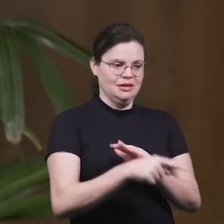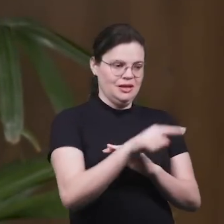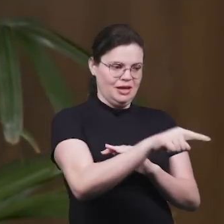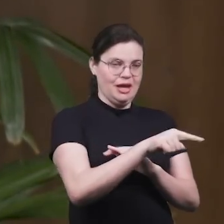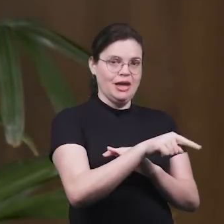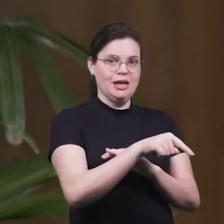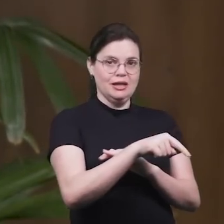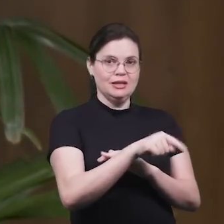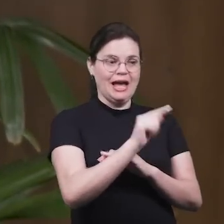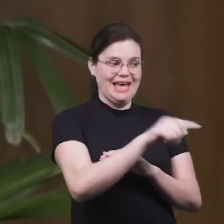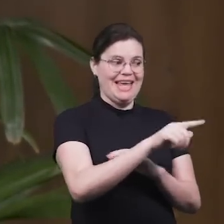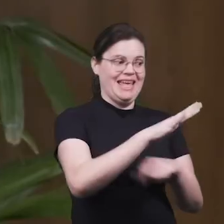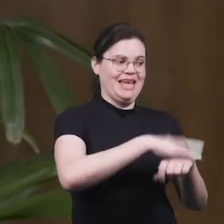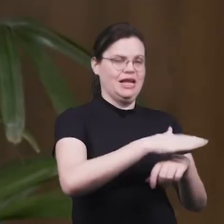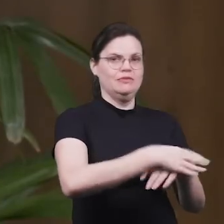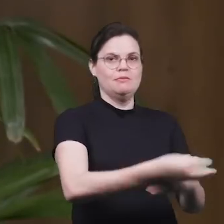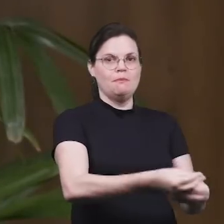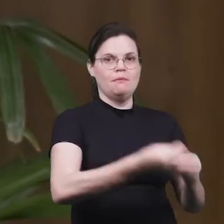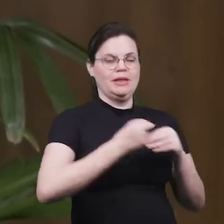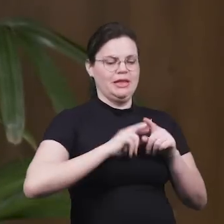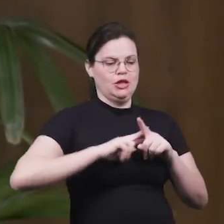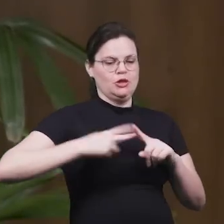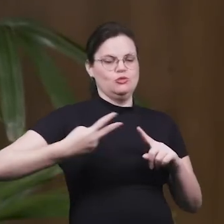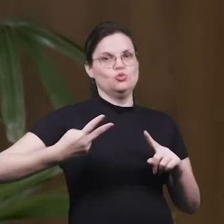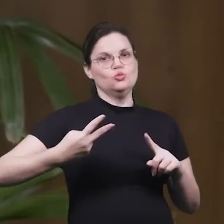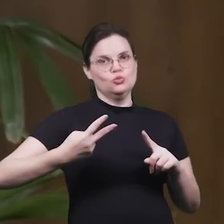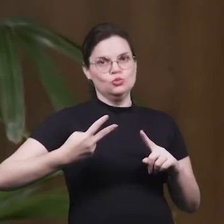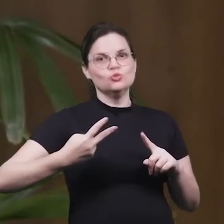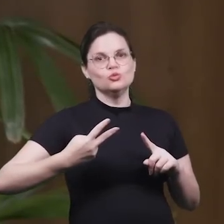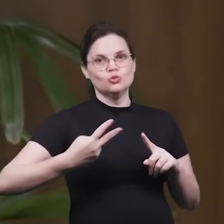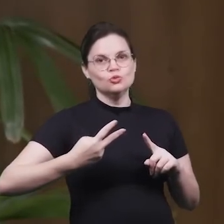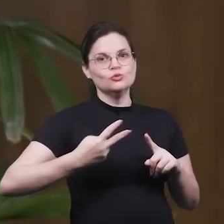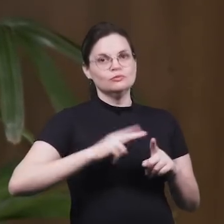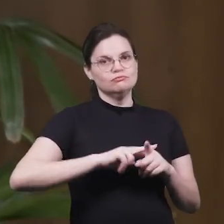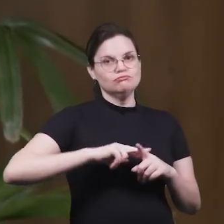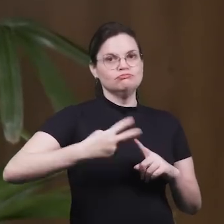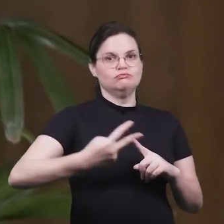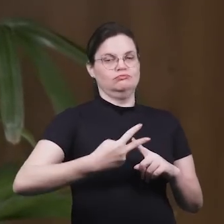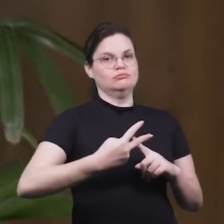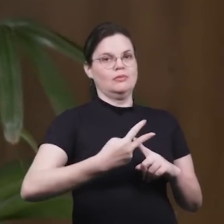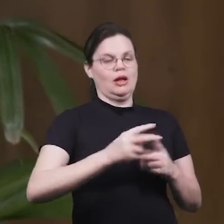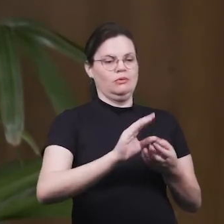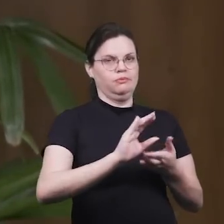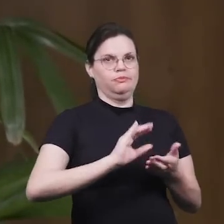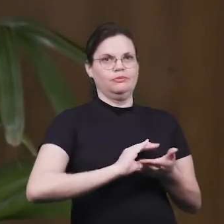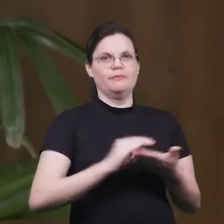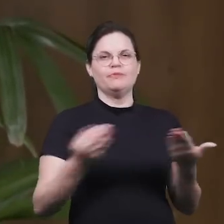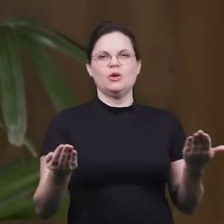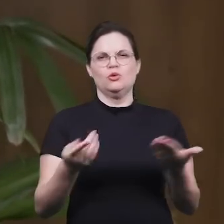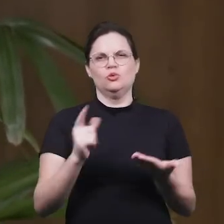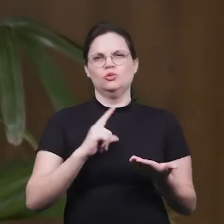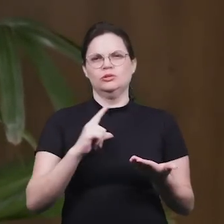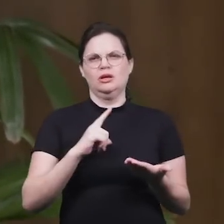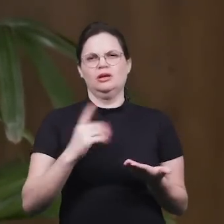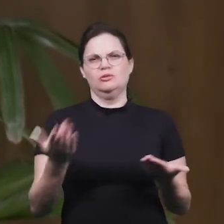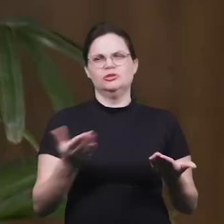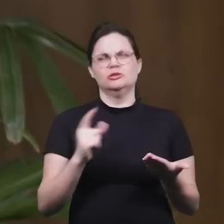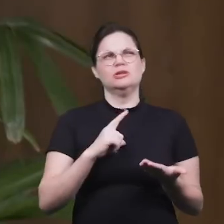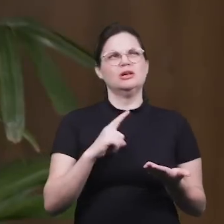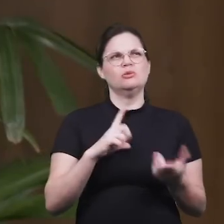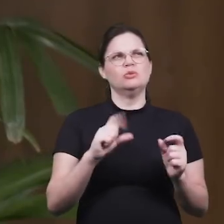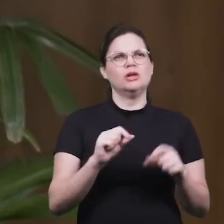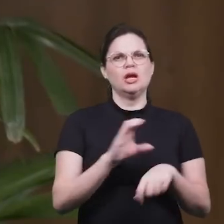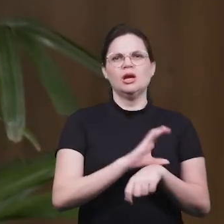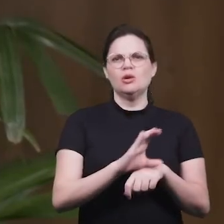você. Isso é ideal, porque na hora que você conseguir... Hoje tem vários cursos, inclusive no